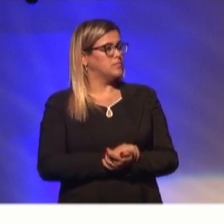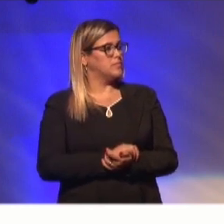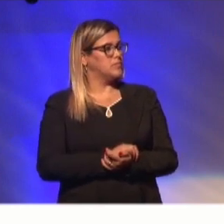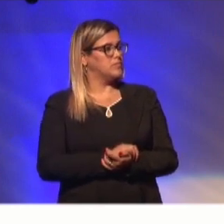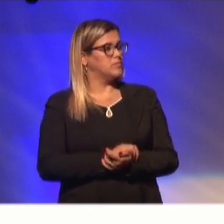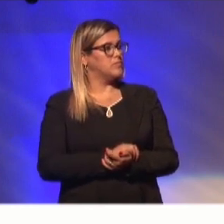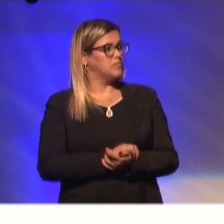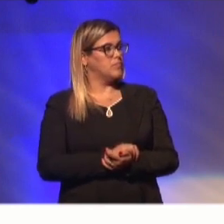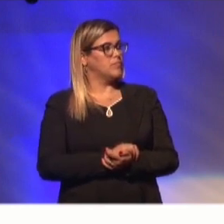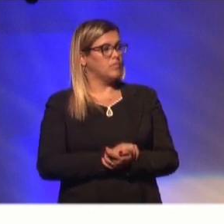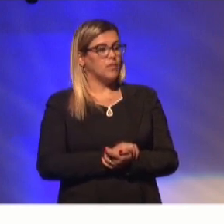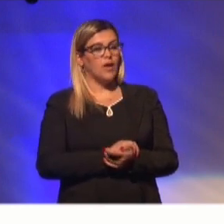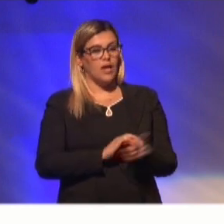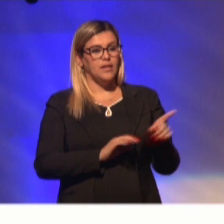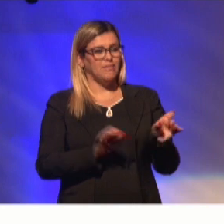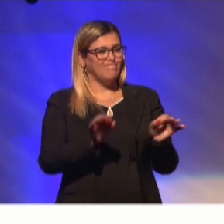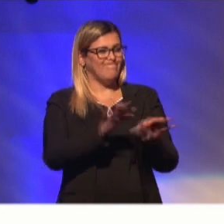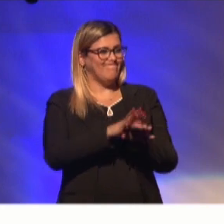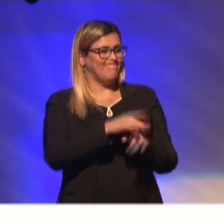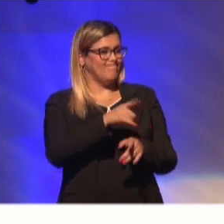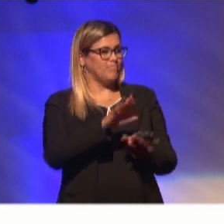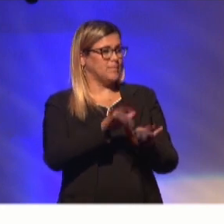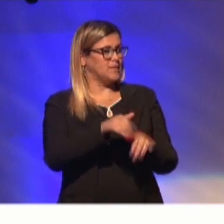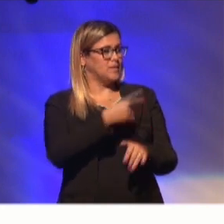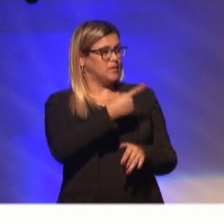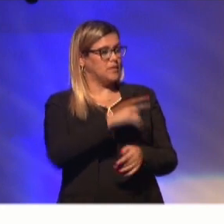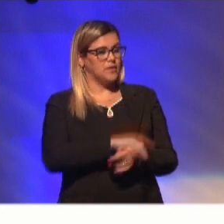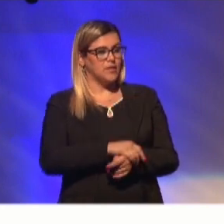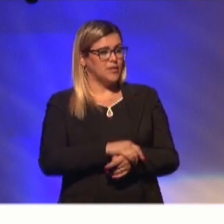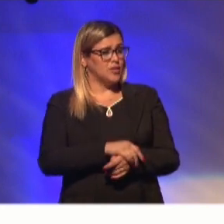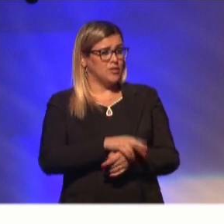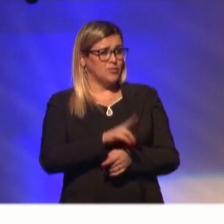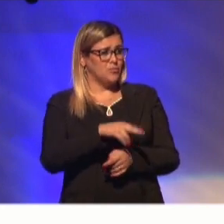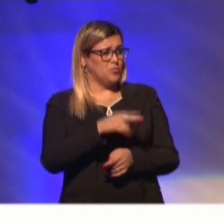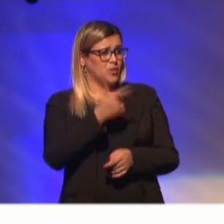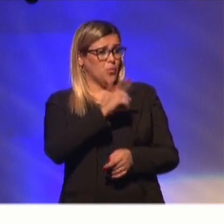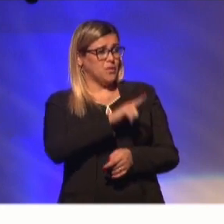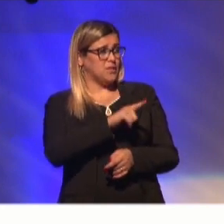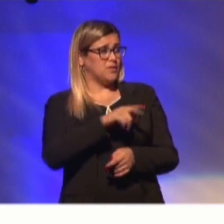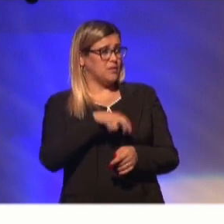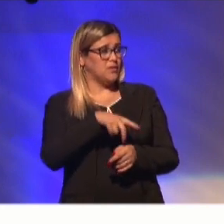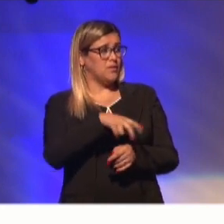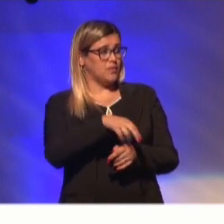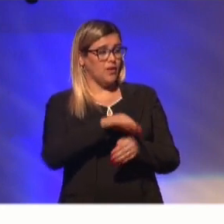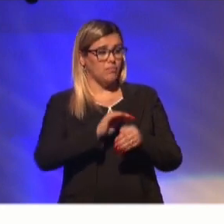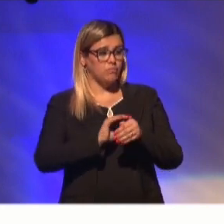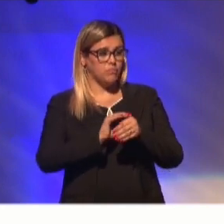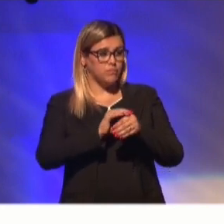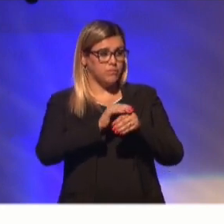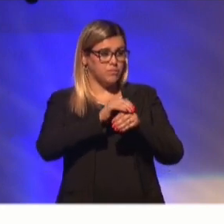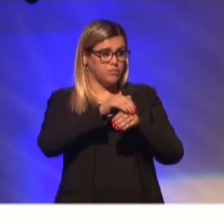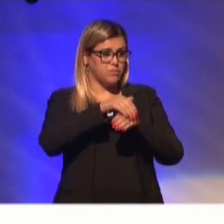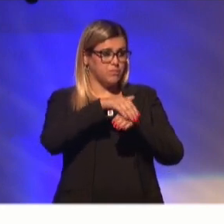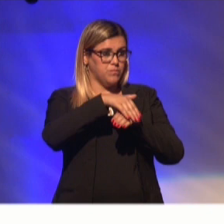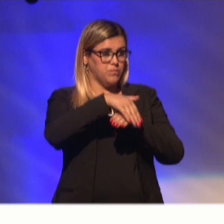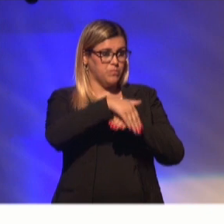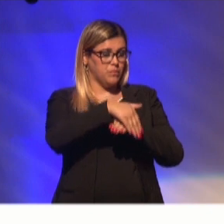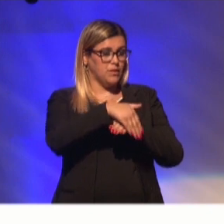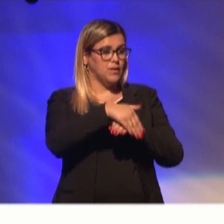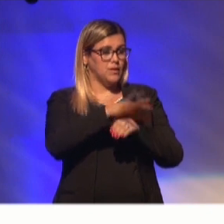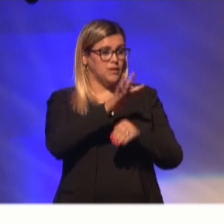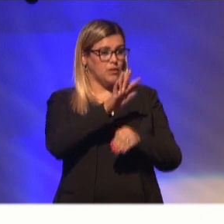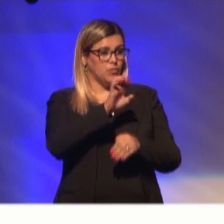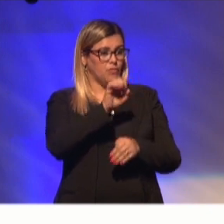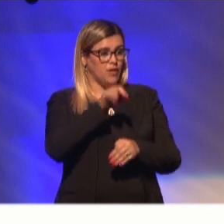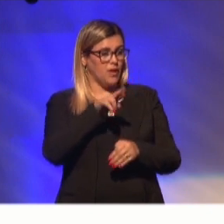uma patela bem lateralizada, aqui já mais lateralizada ainda, chega a passar a borda lateral do